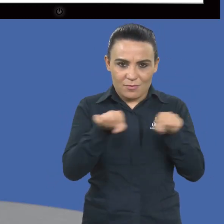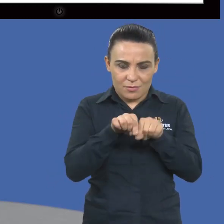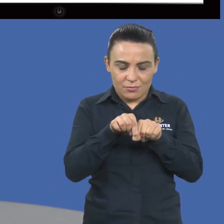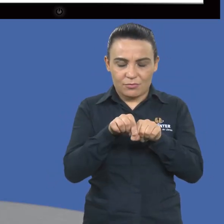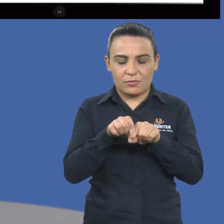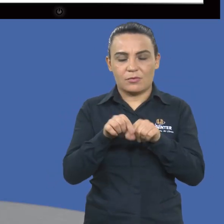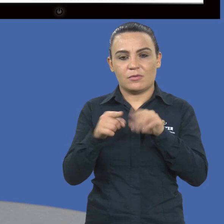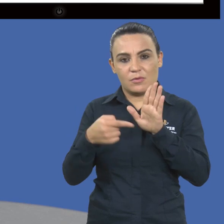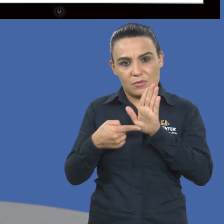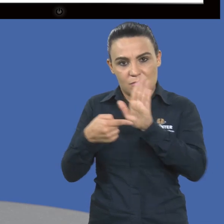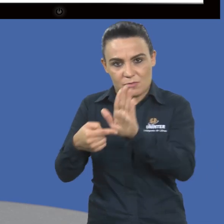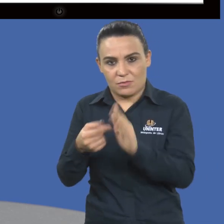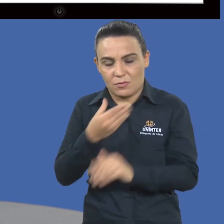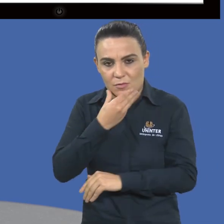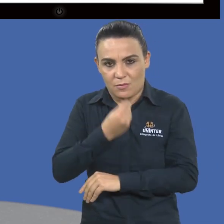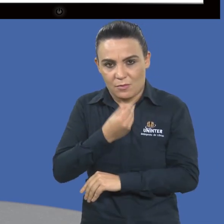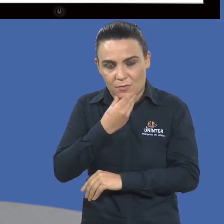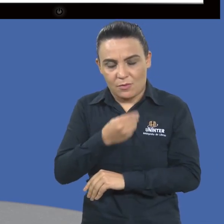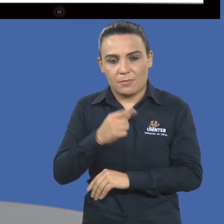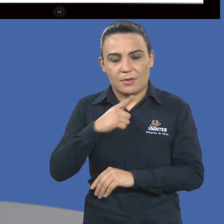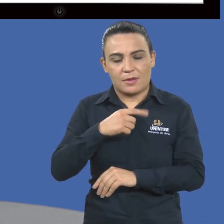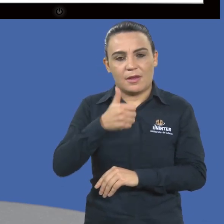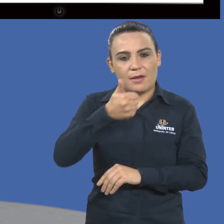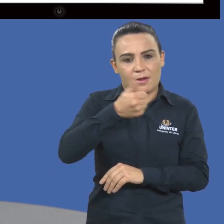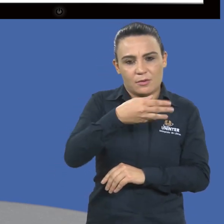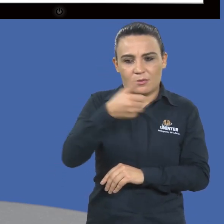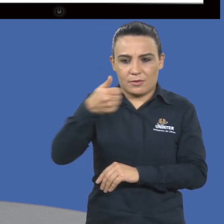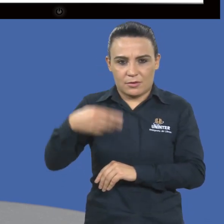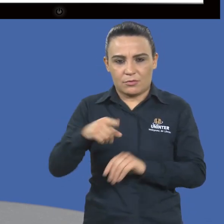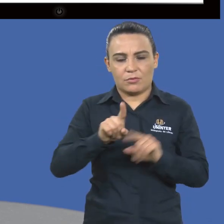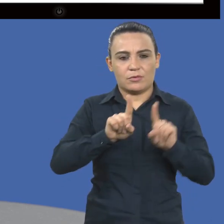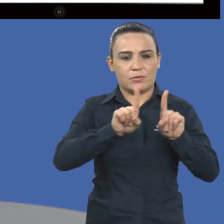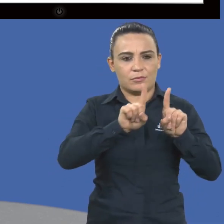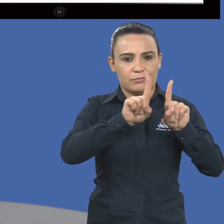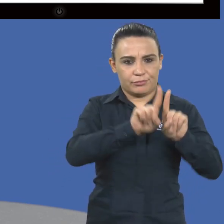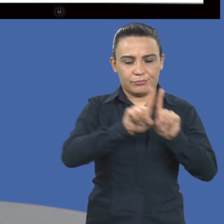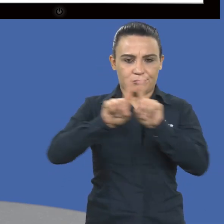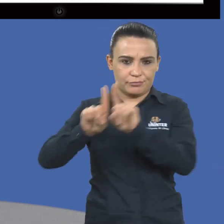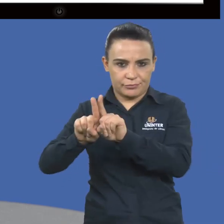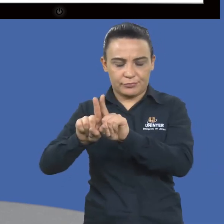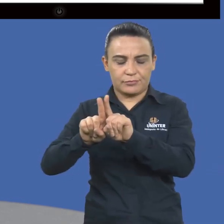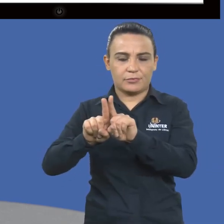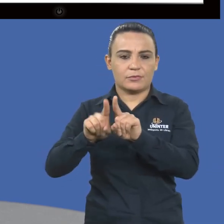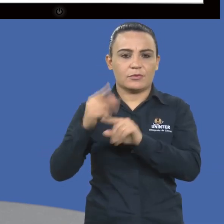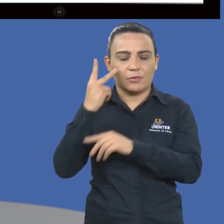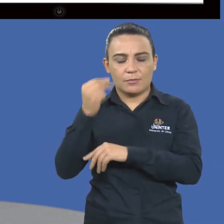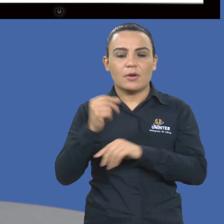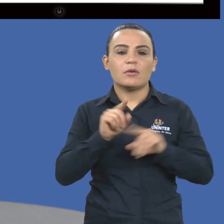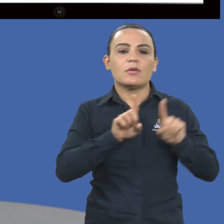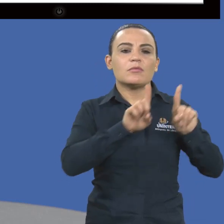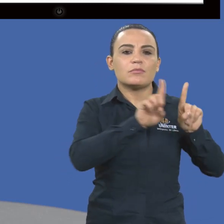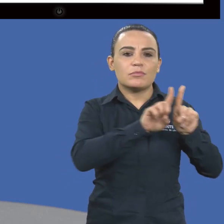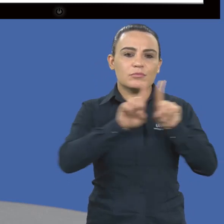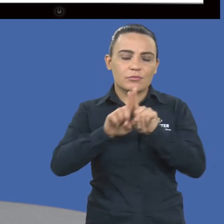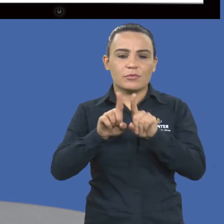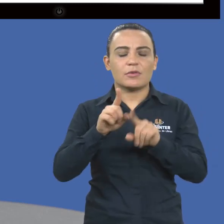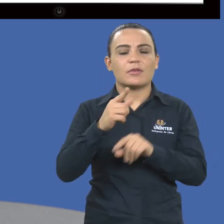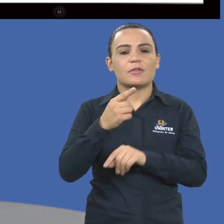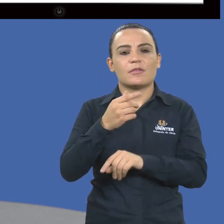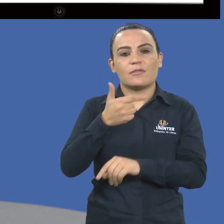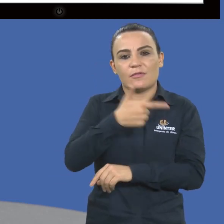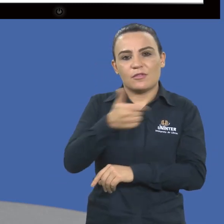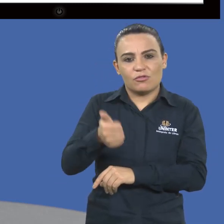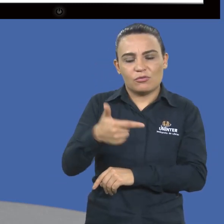que representa o homem, ele tem os dois cromossomos 14 normais, os dois cromossomos